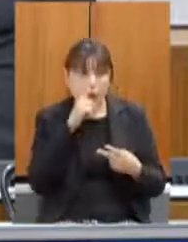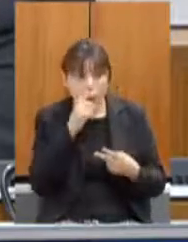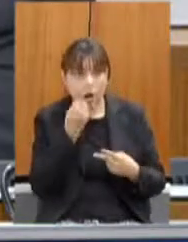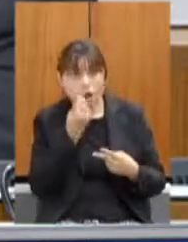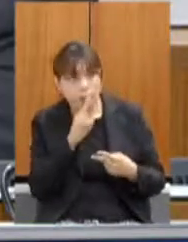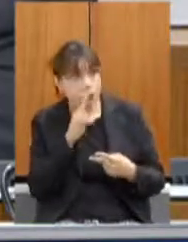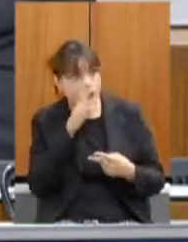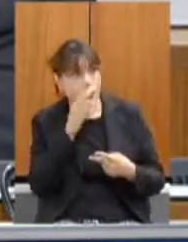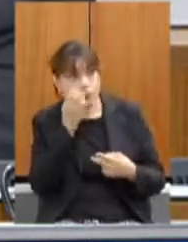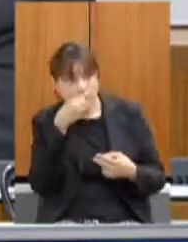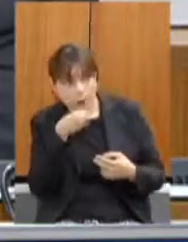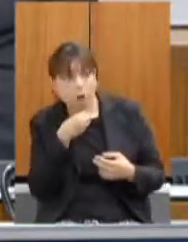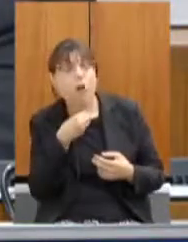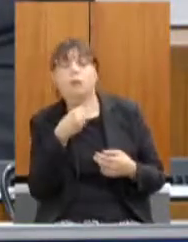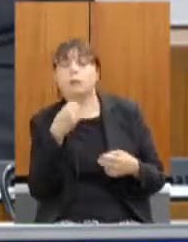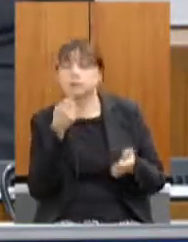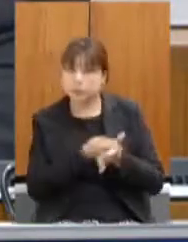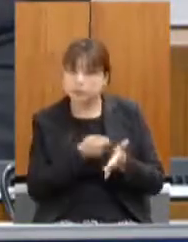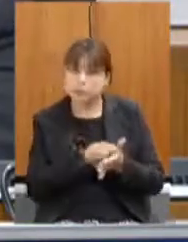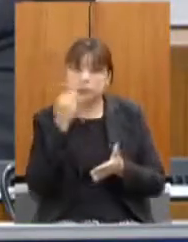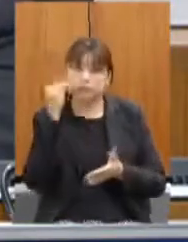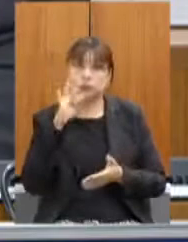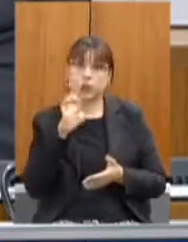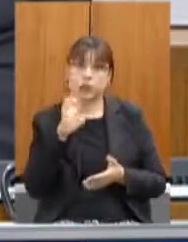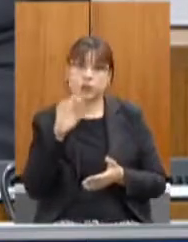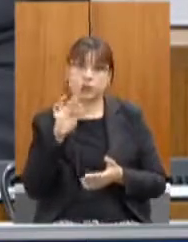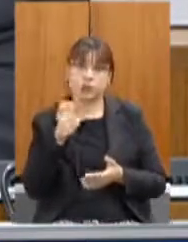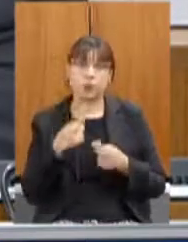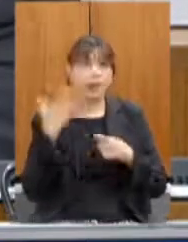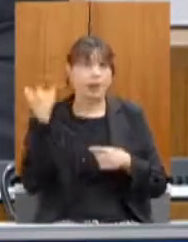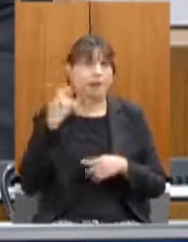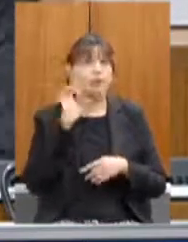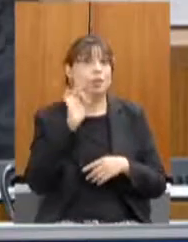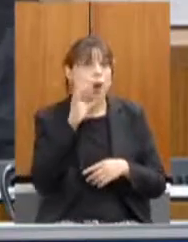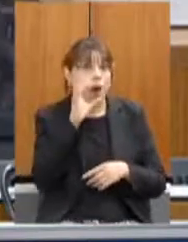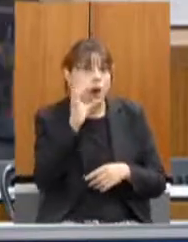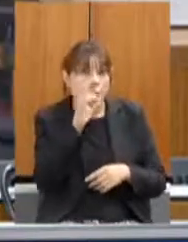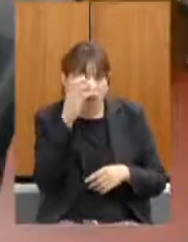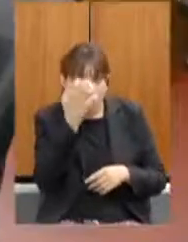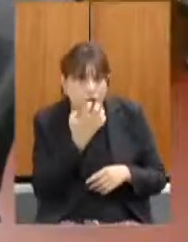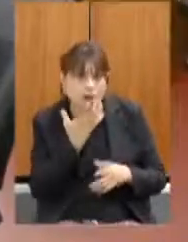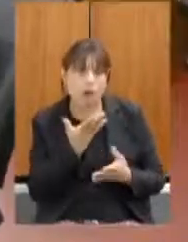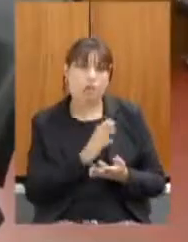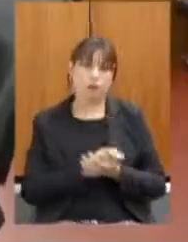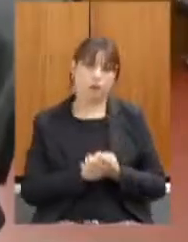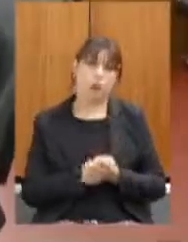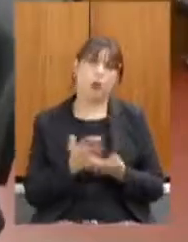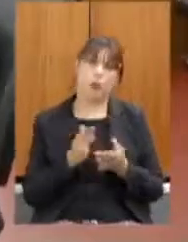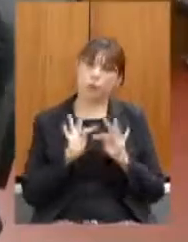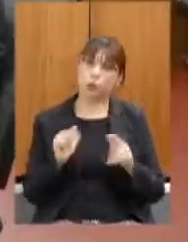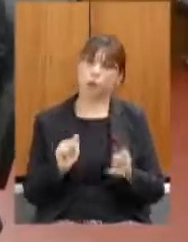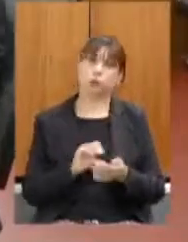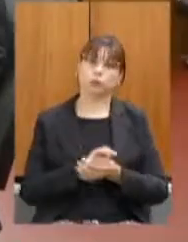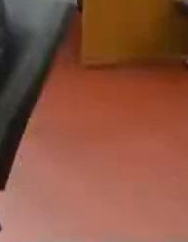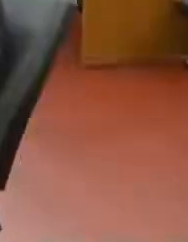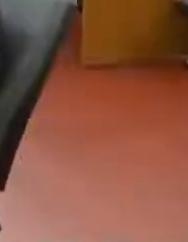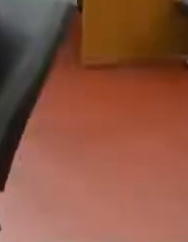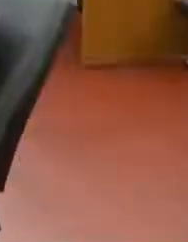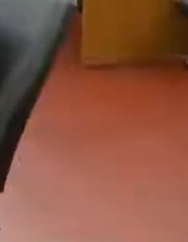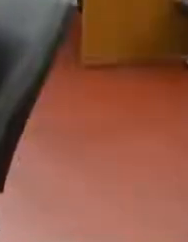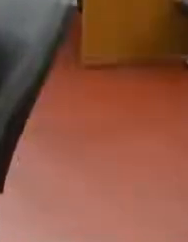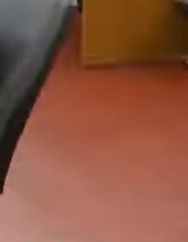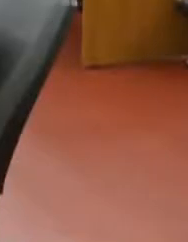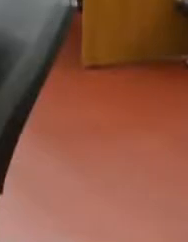do início lá a gente tava fazendo os mais graves né Agora é para todo mundo tá obrigado secretário eu passo a palavra Doutor